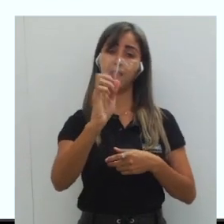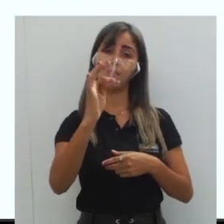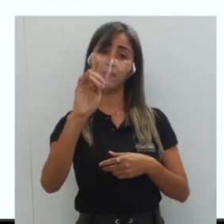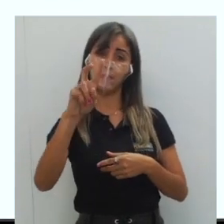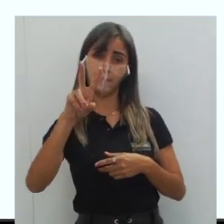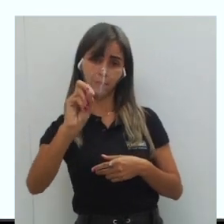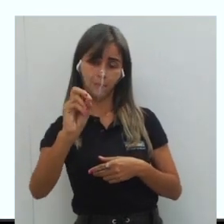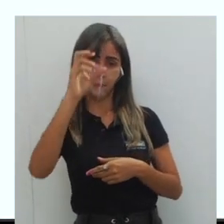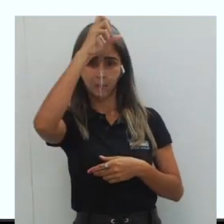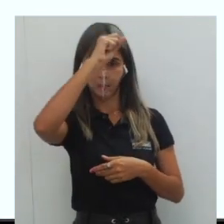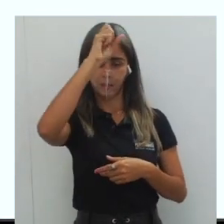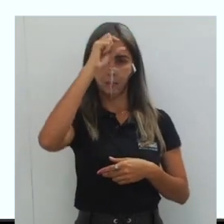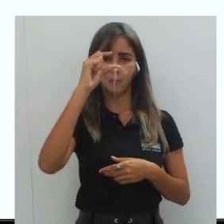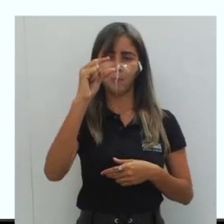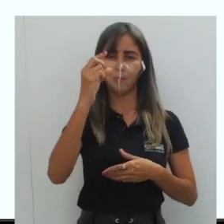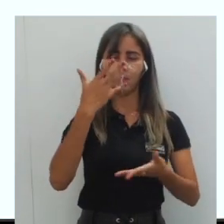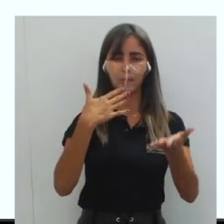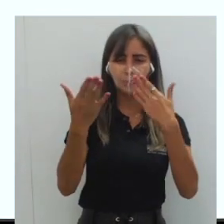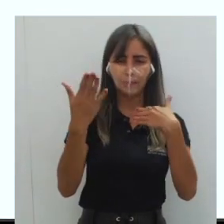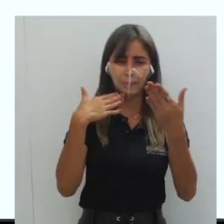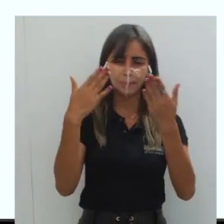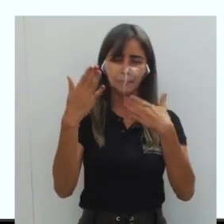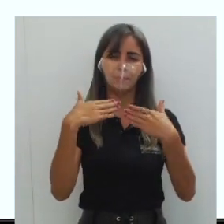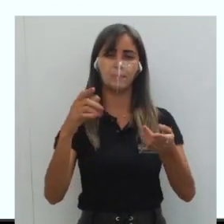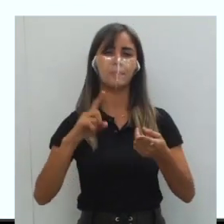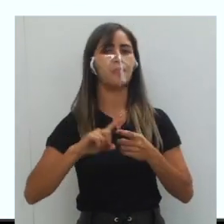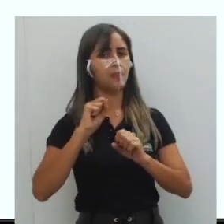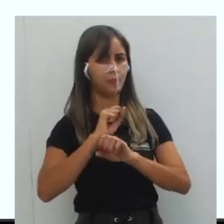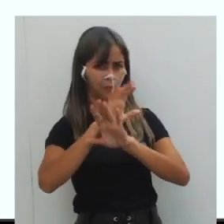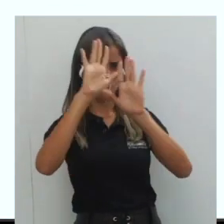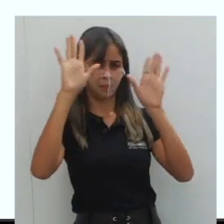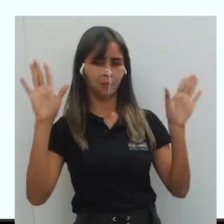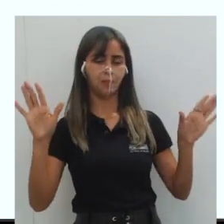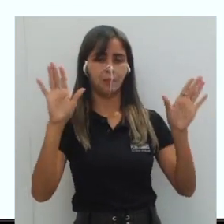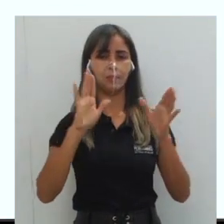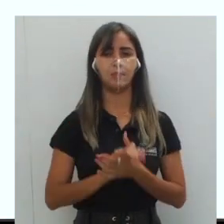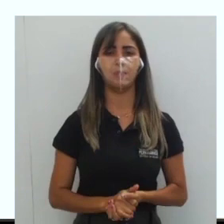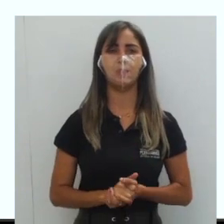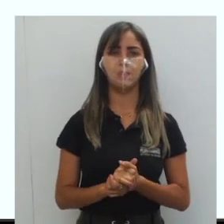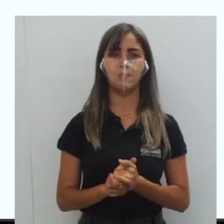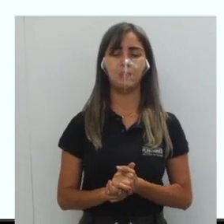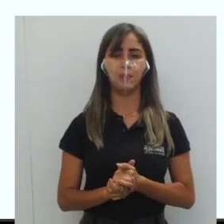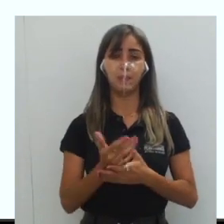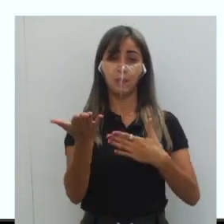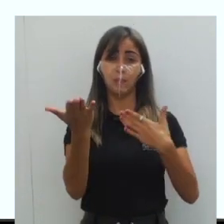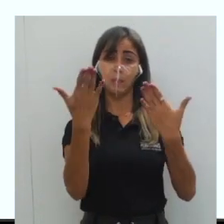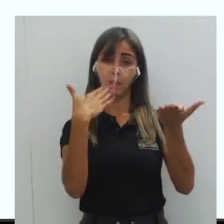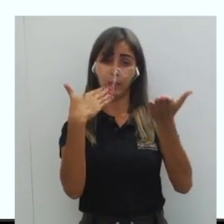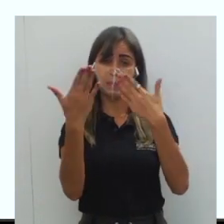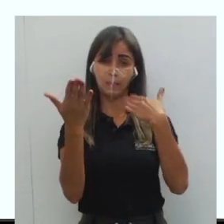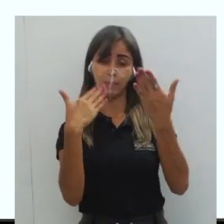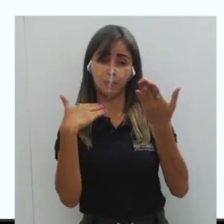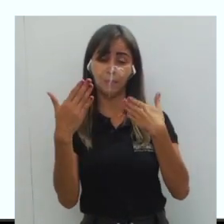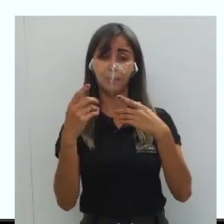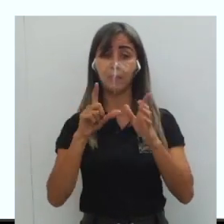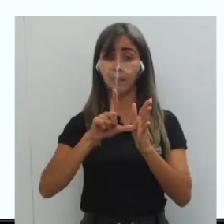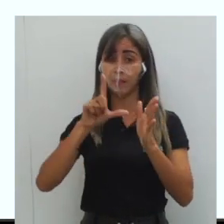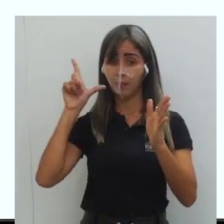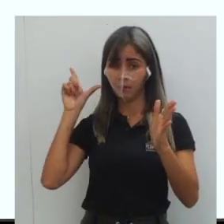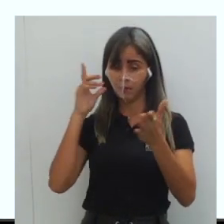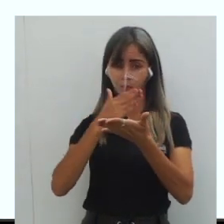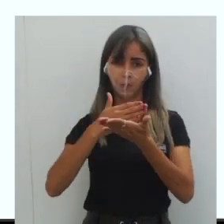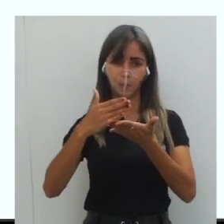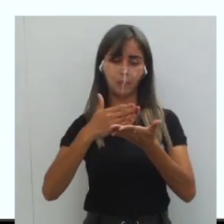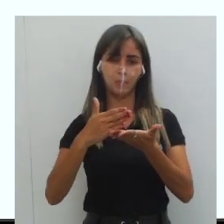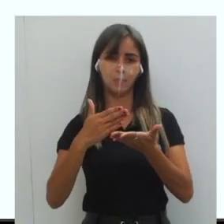superlativos. A gente vai aprender um pouco a comparar e, claro, a elevar o nível dessa comparação. Mas antes